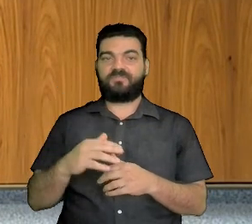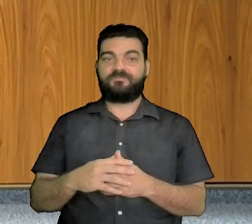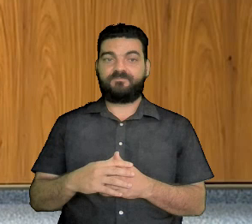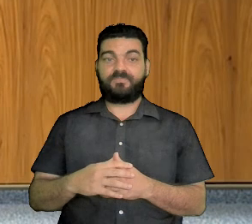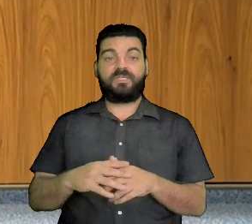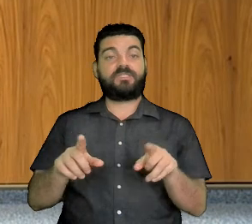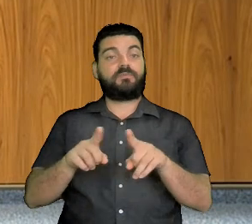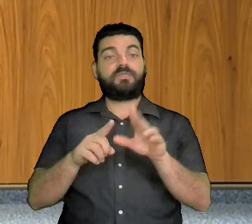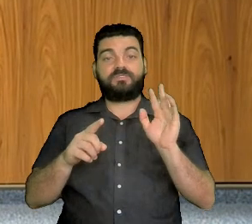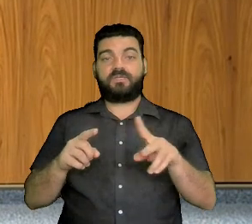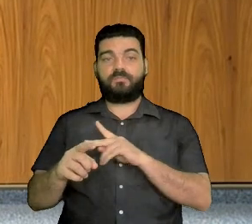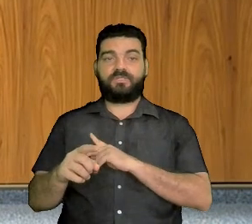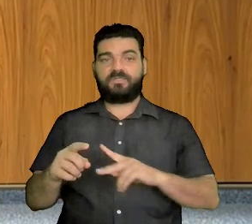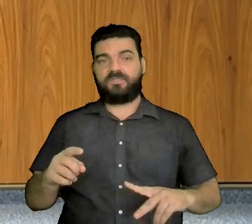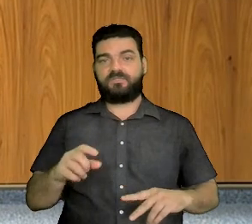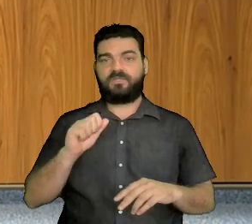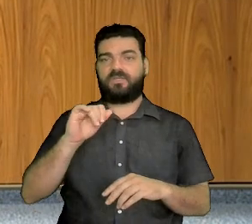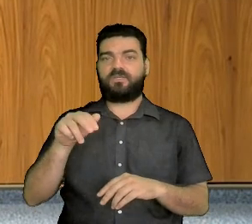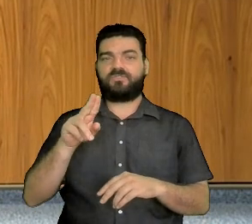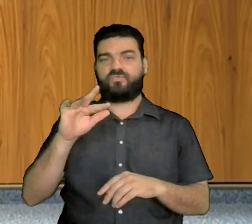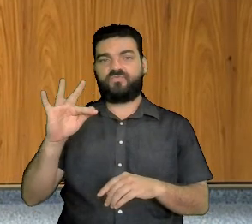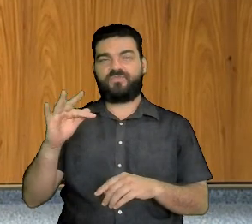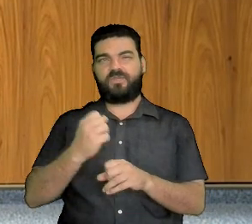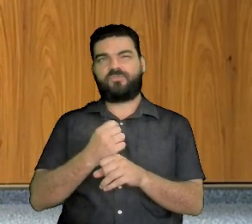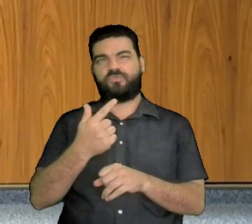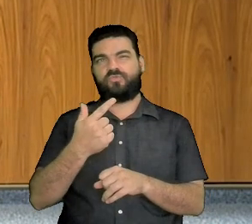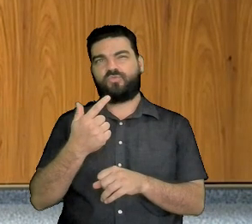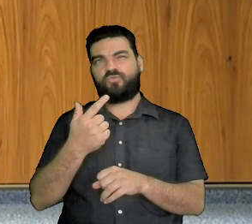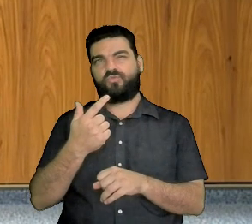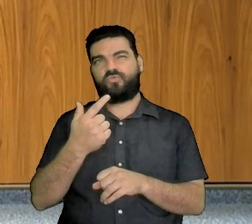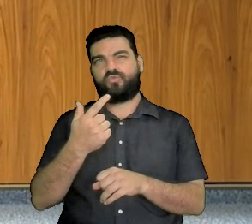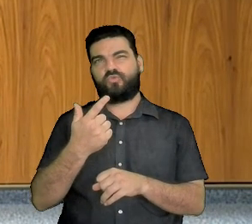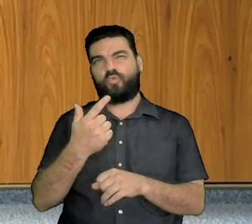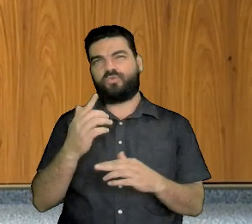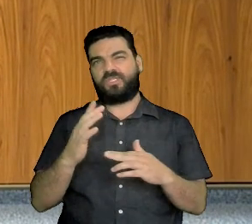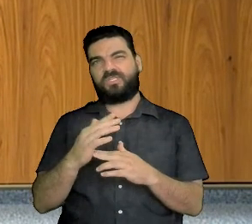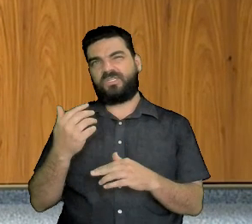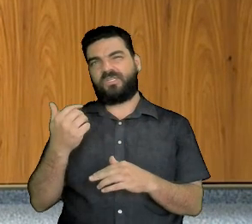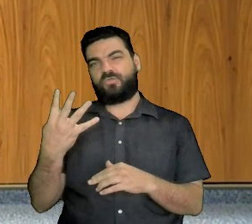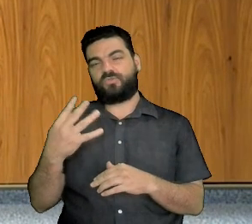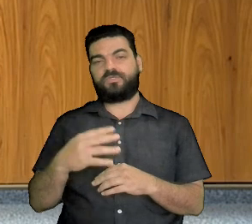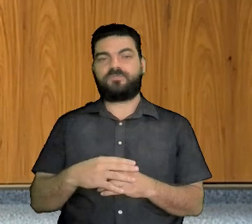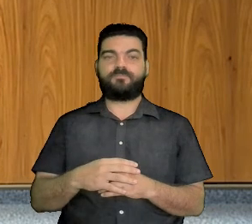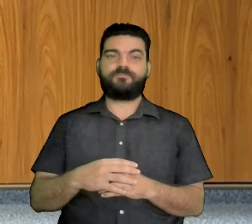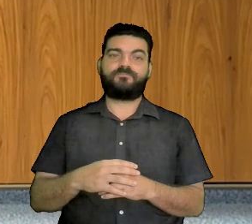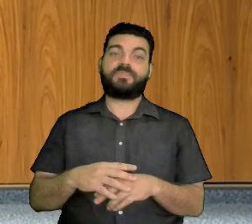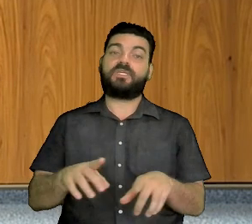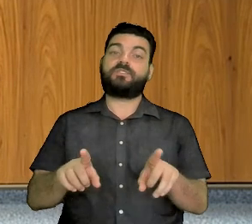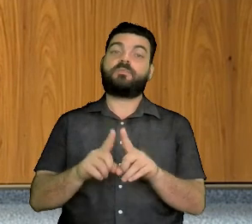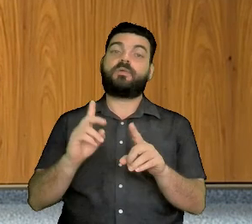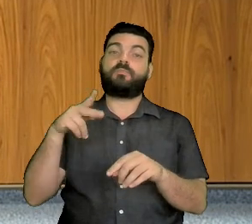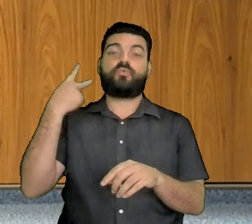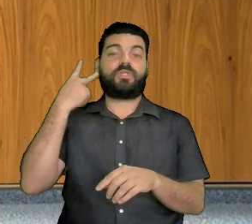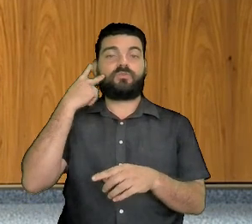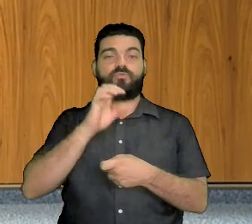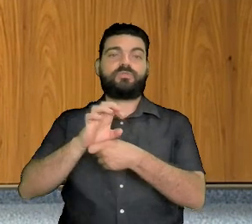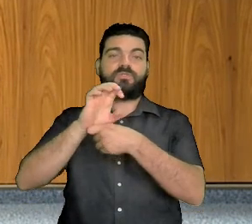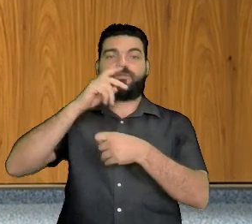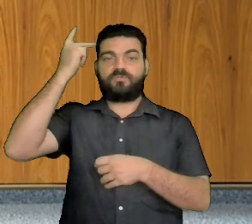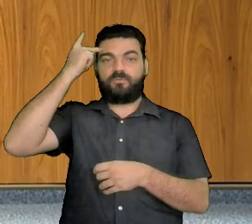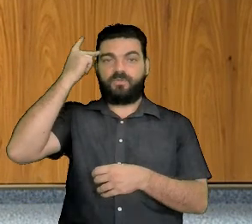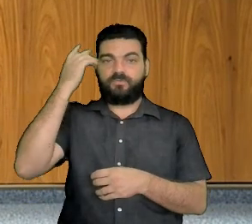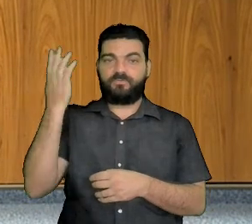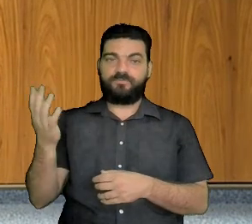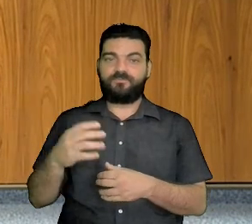o CJF. Também foi presidente da AJUF no biênio 2012 e 2014, e, antes